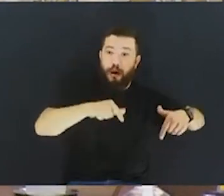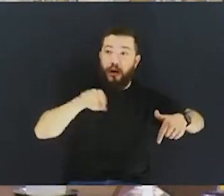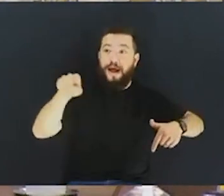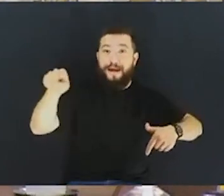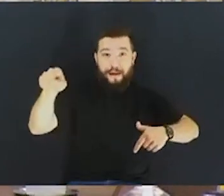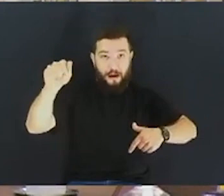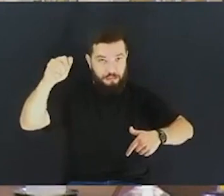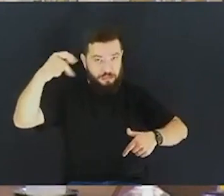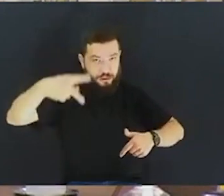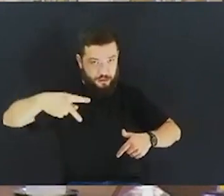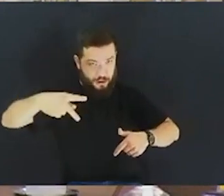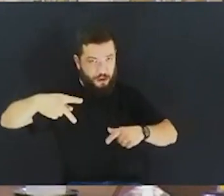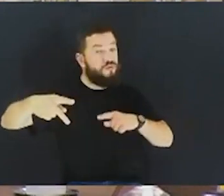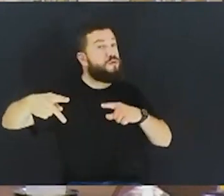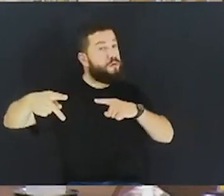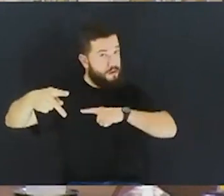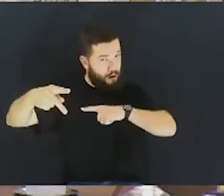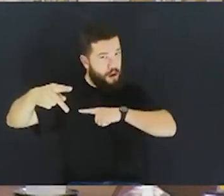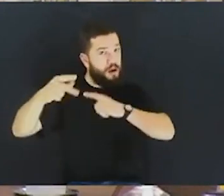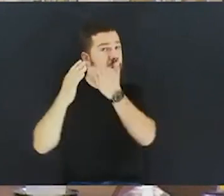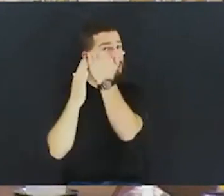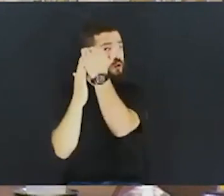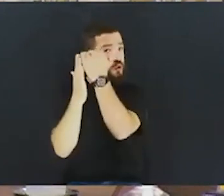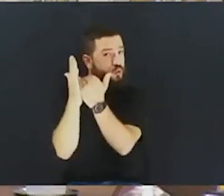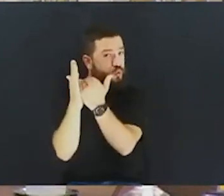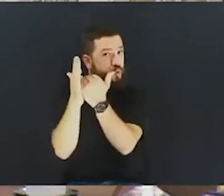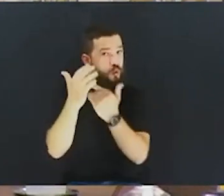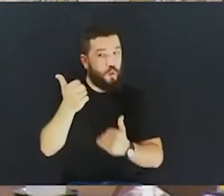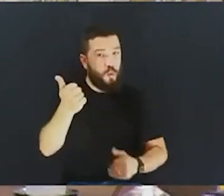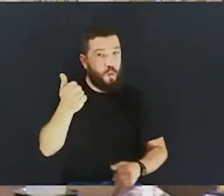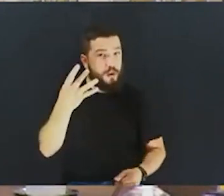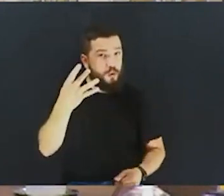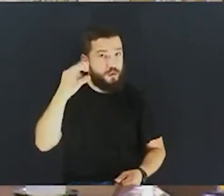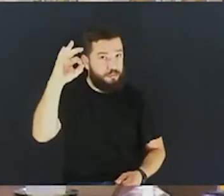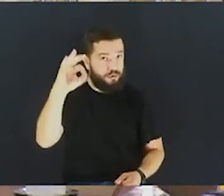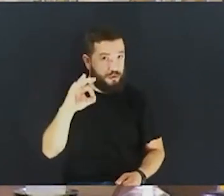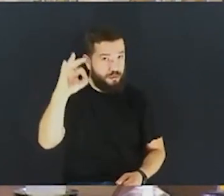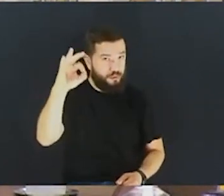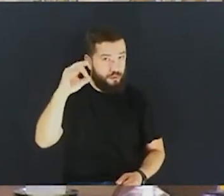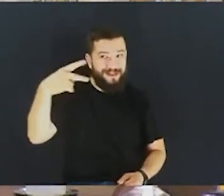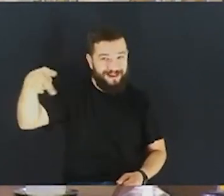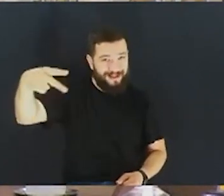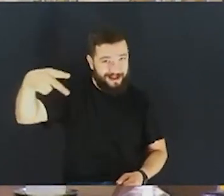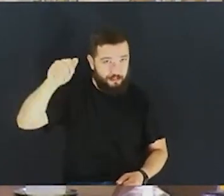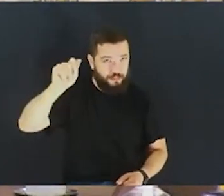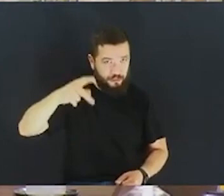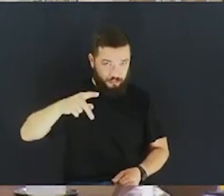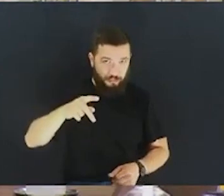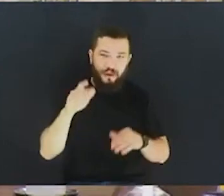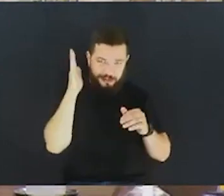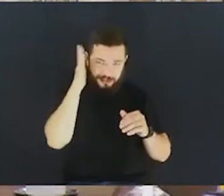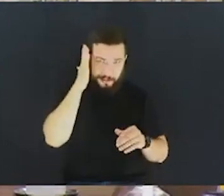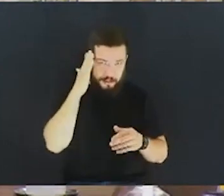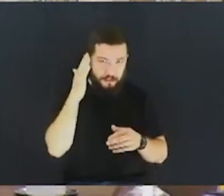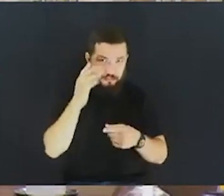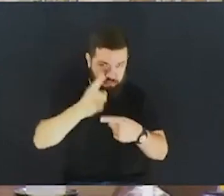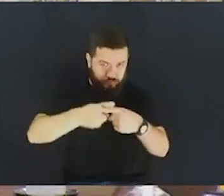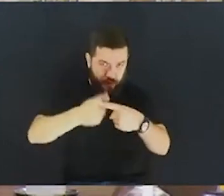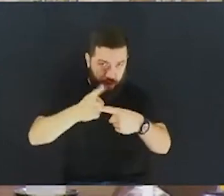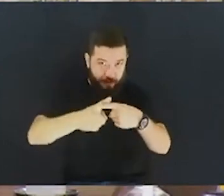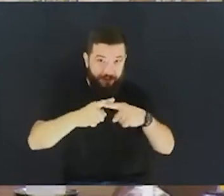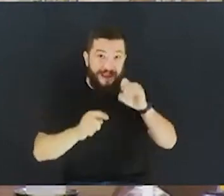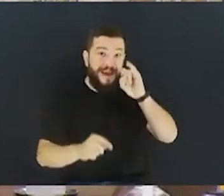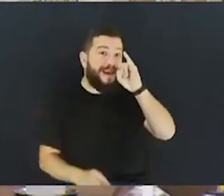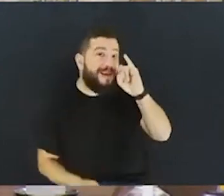de 14% na sua aposentadoria? Porque a receita do IPMC hoje não